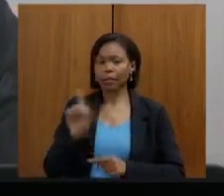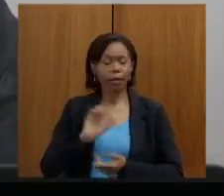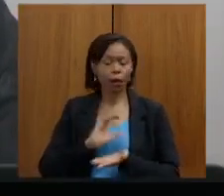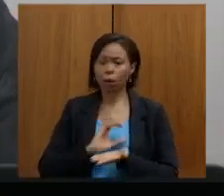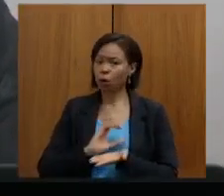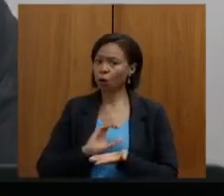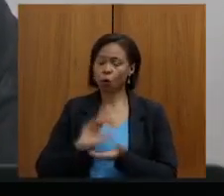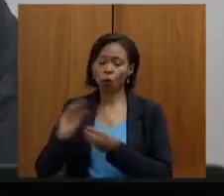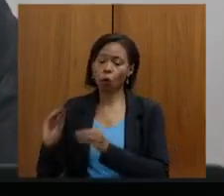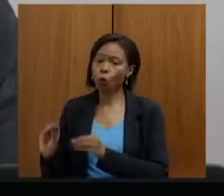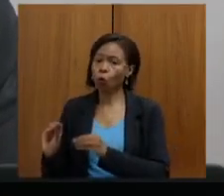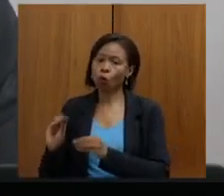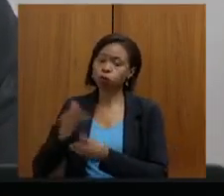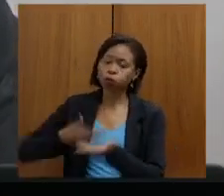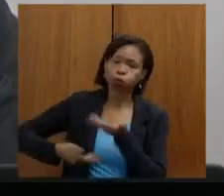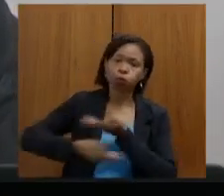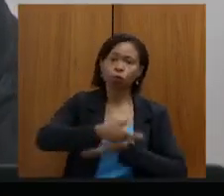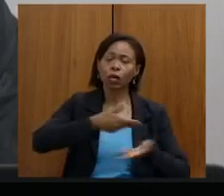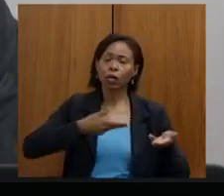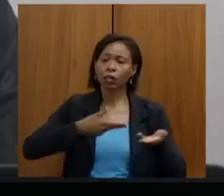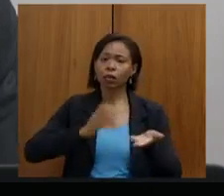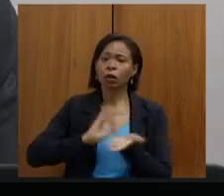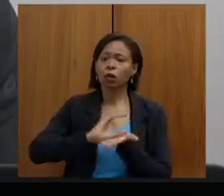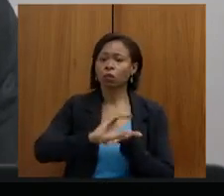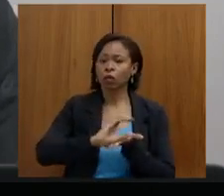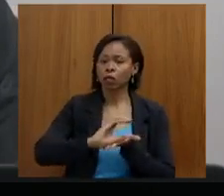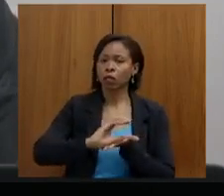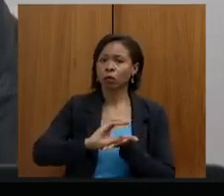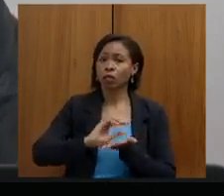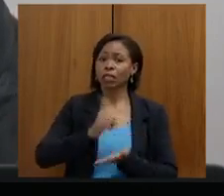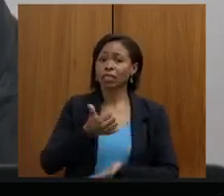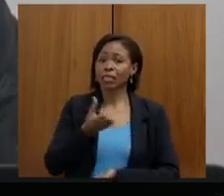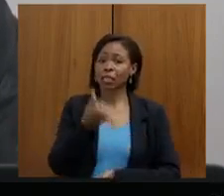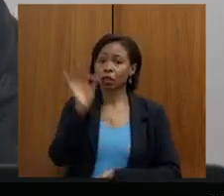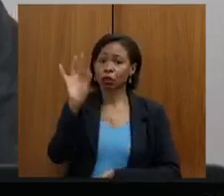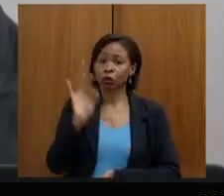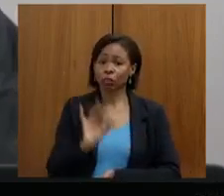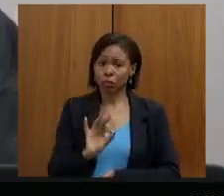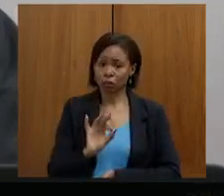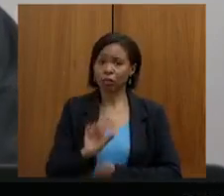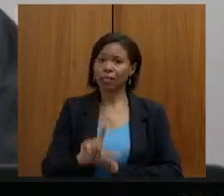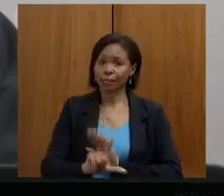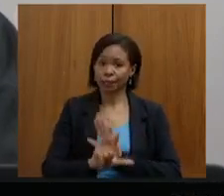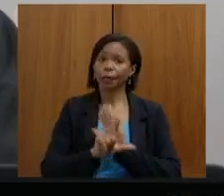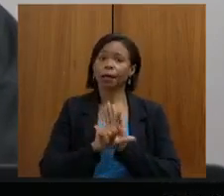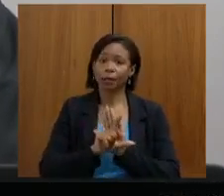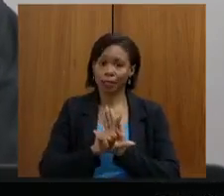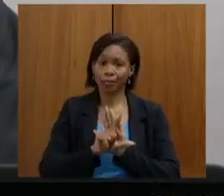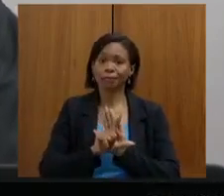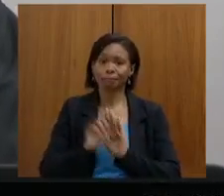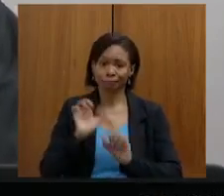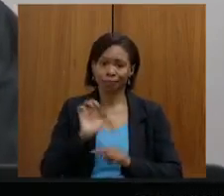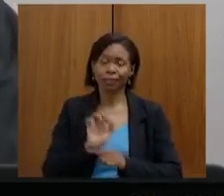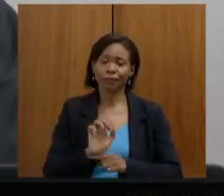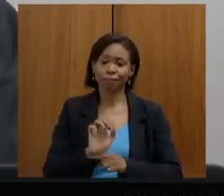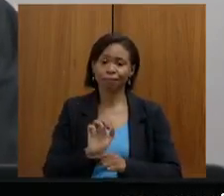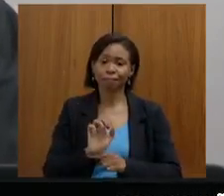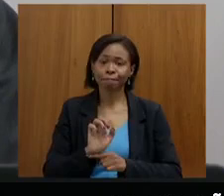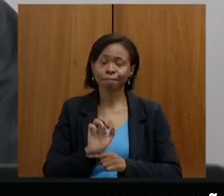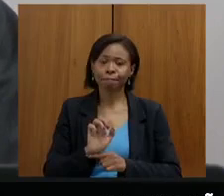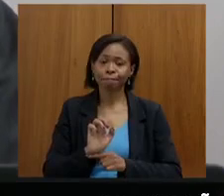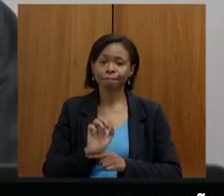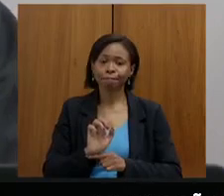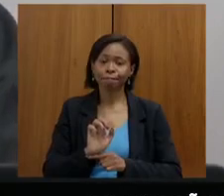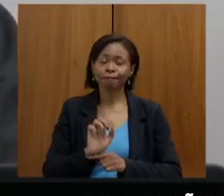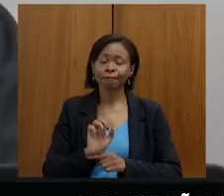obrigação patronal da ordem 16 centros vigente na lei estadual 1036 da 90 foi